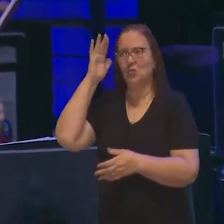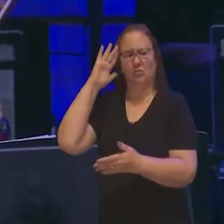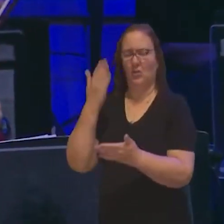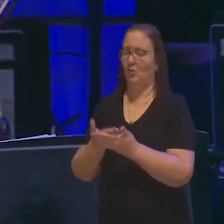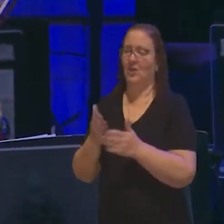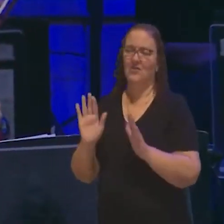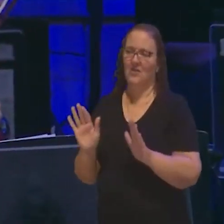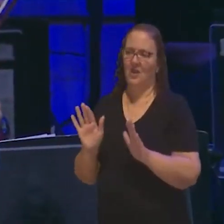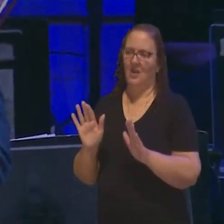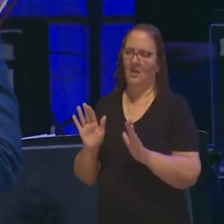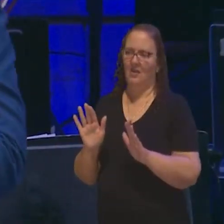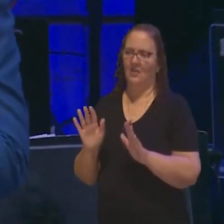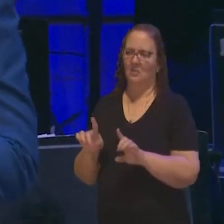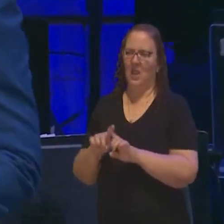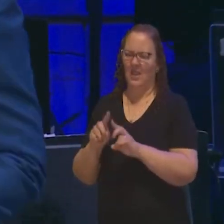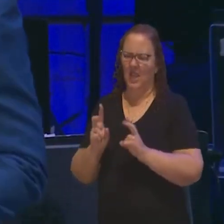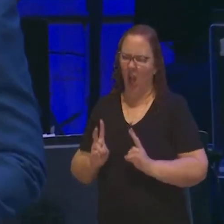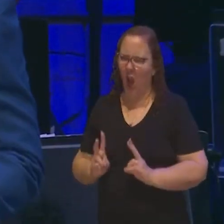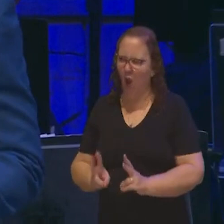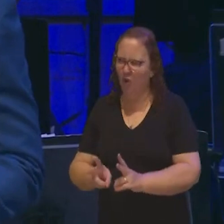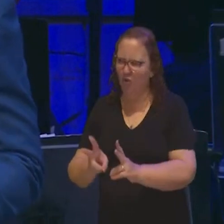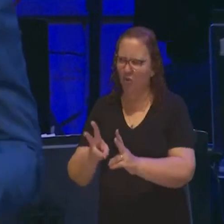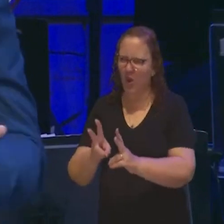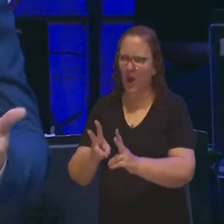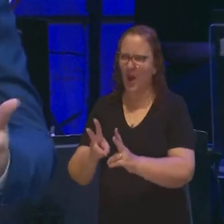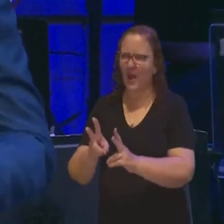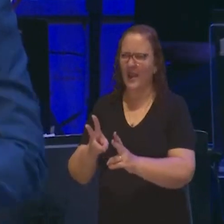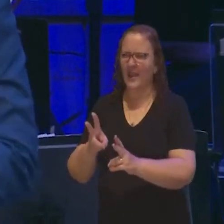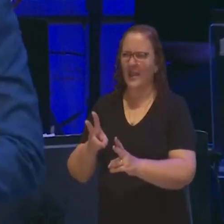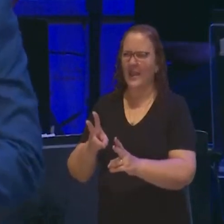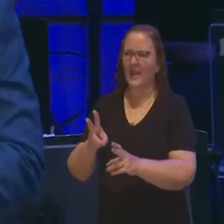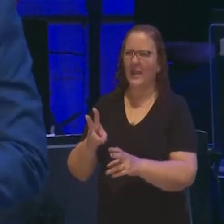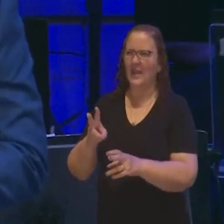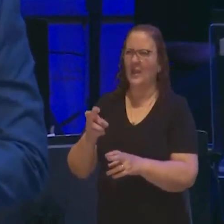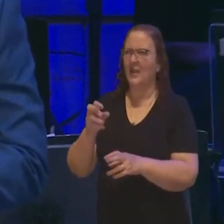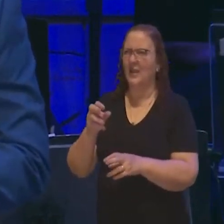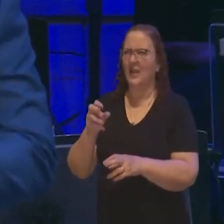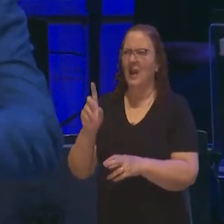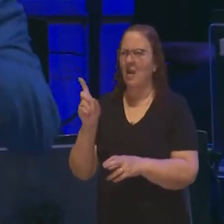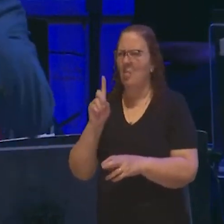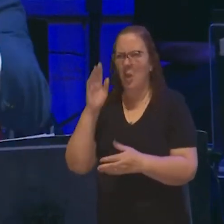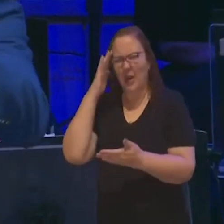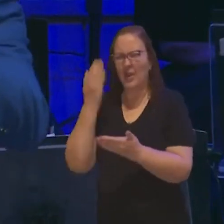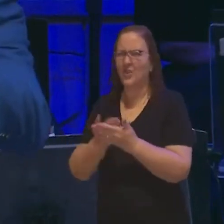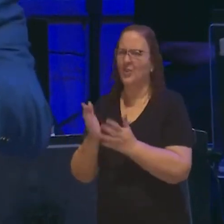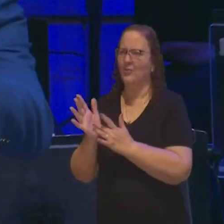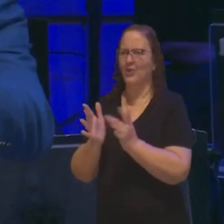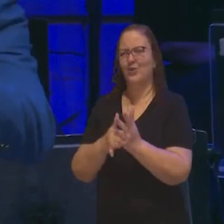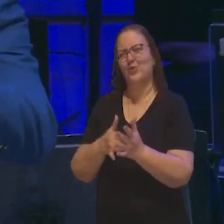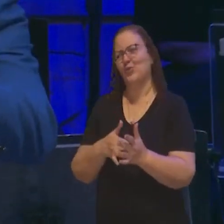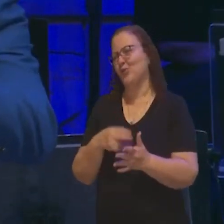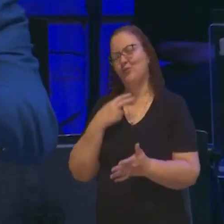E nós estamos aqui para ajudá-lo a apresentar este Evangelho de Jesus Cristo, para que você